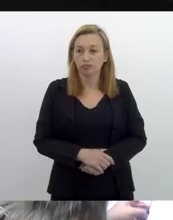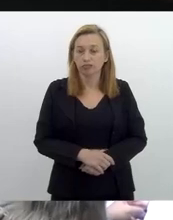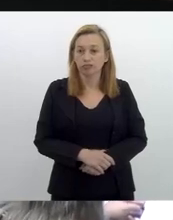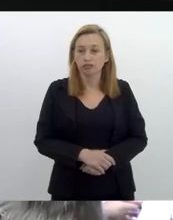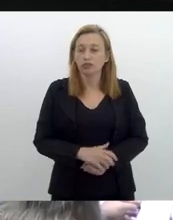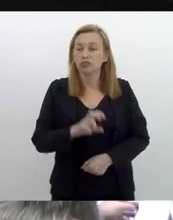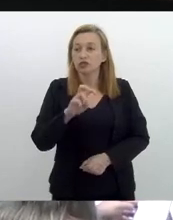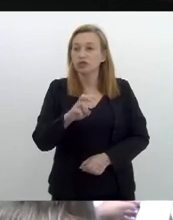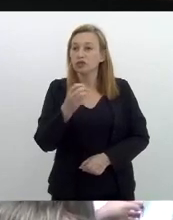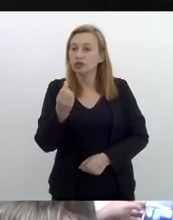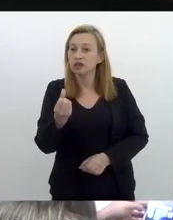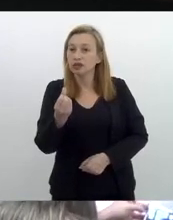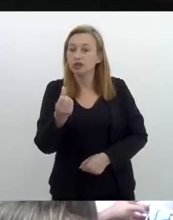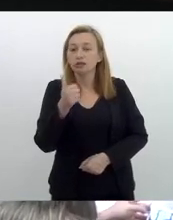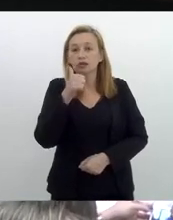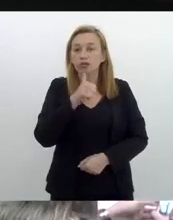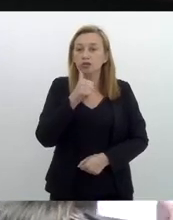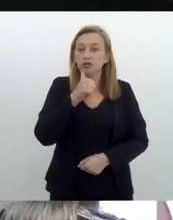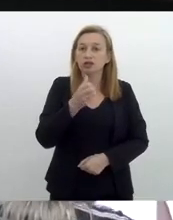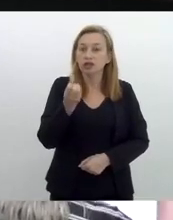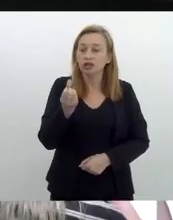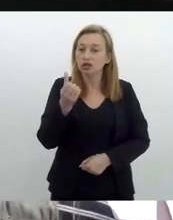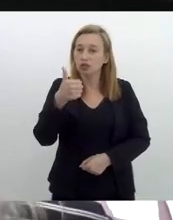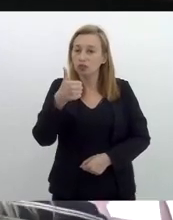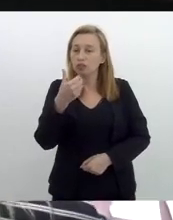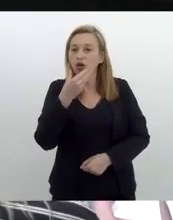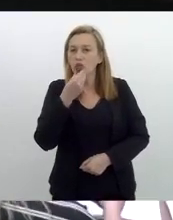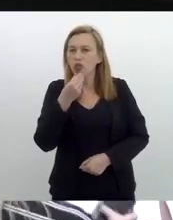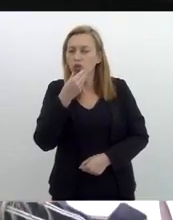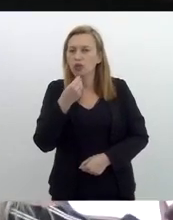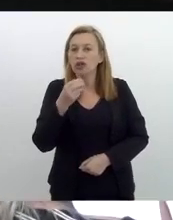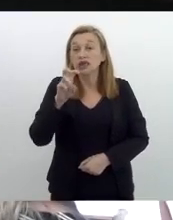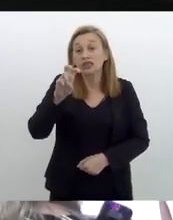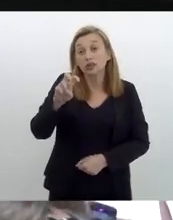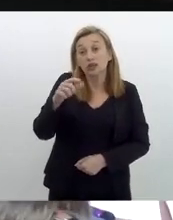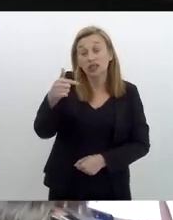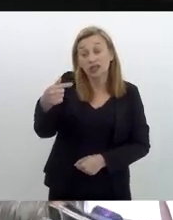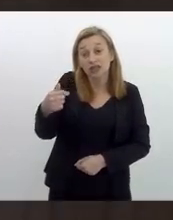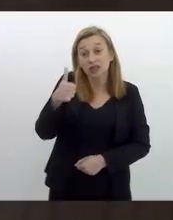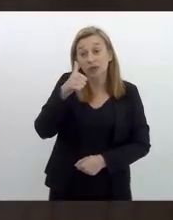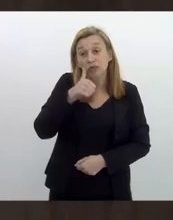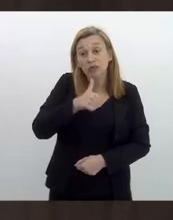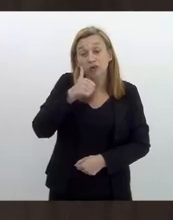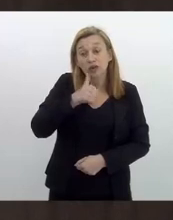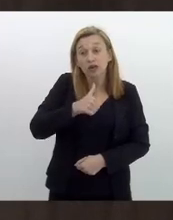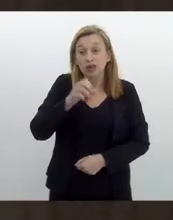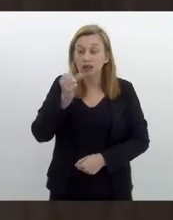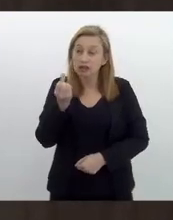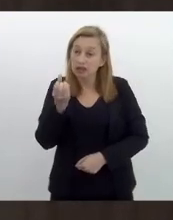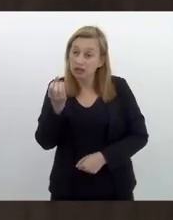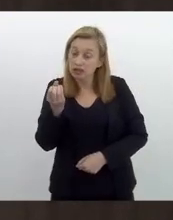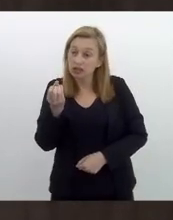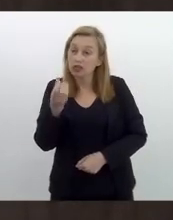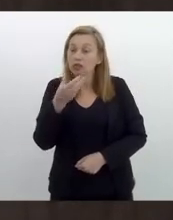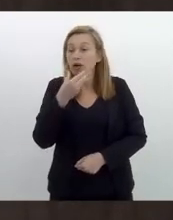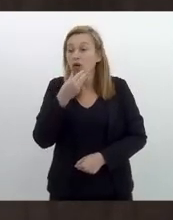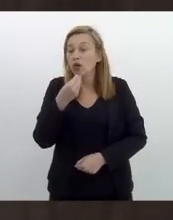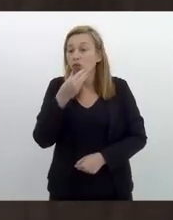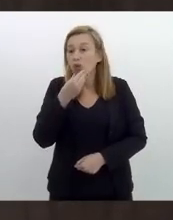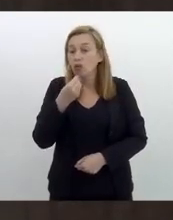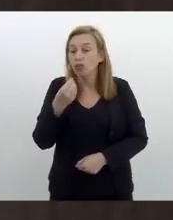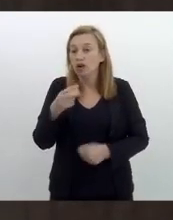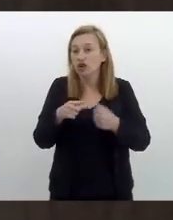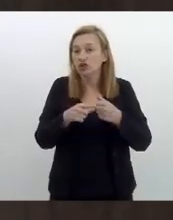56 para mulher e 61 para homem essa 57 para mulher e 60 para homem artigo 4